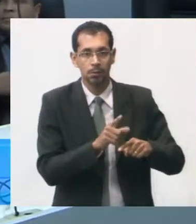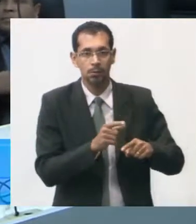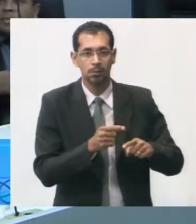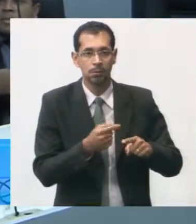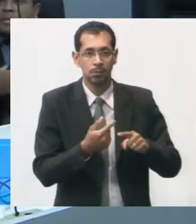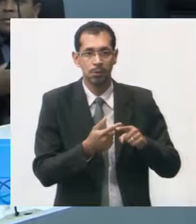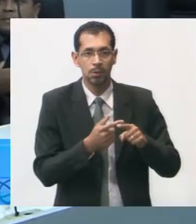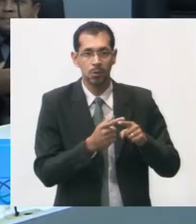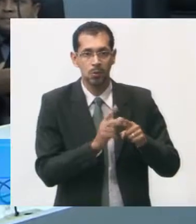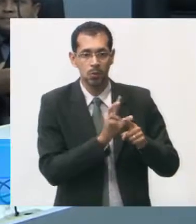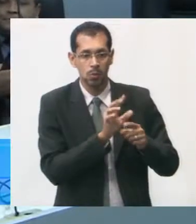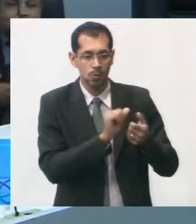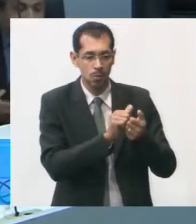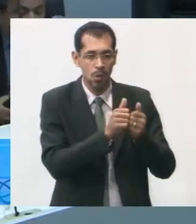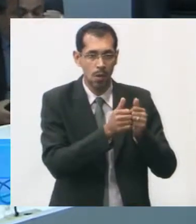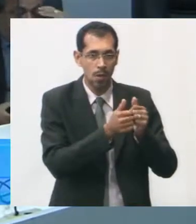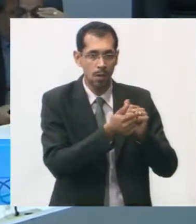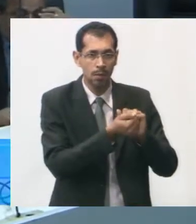com a evolução